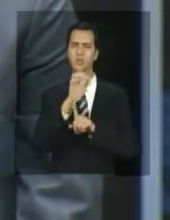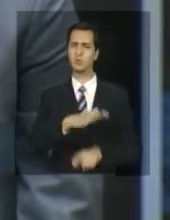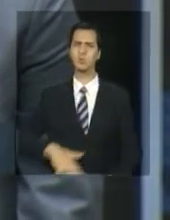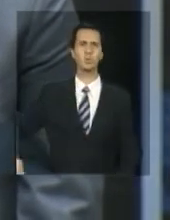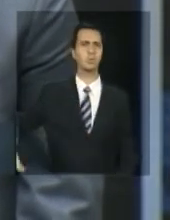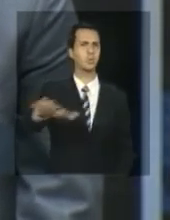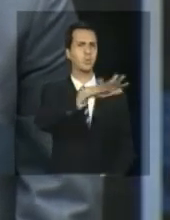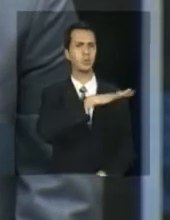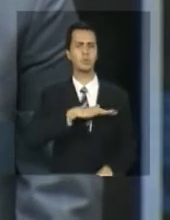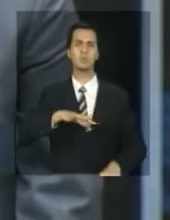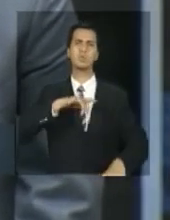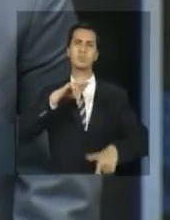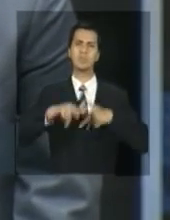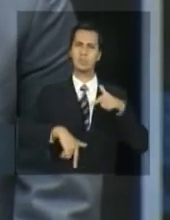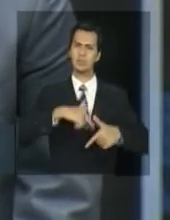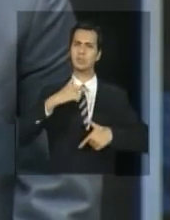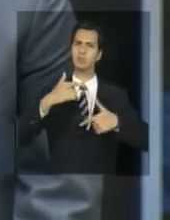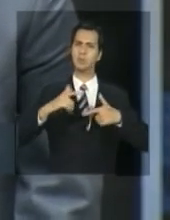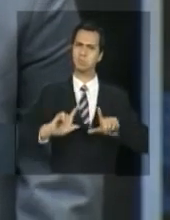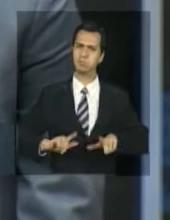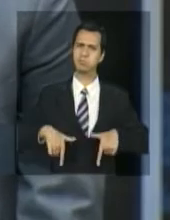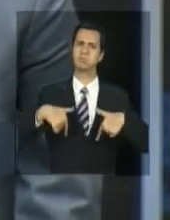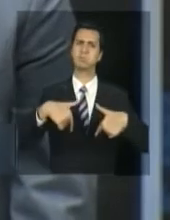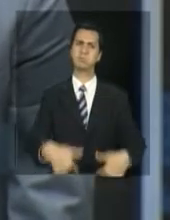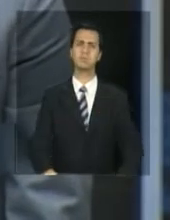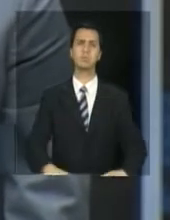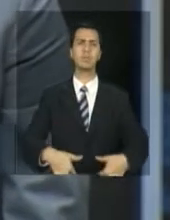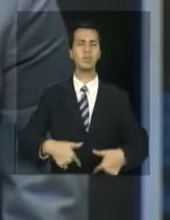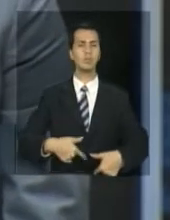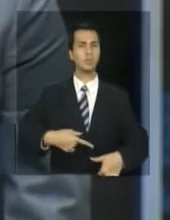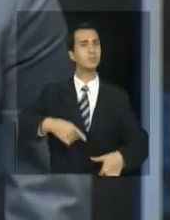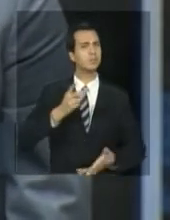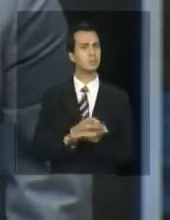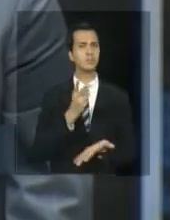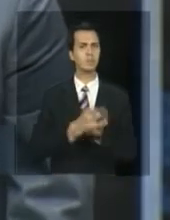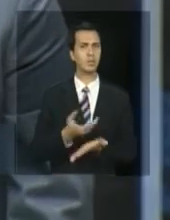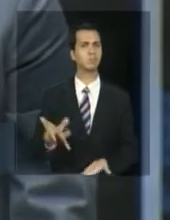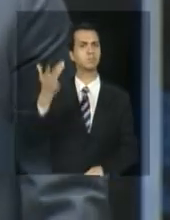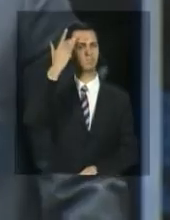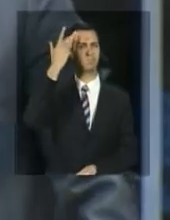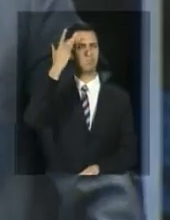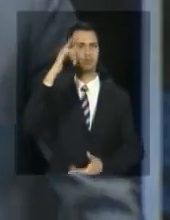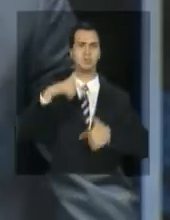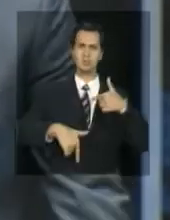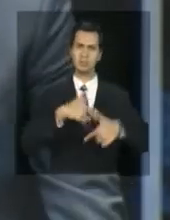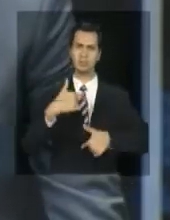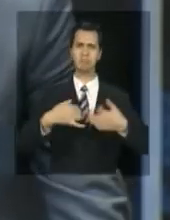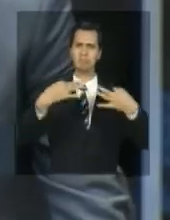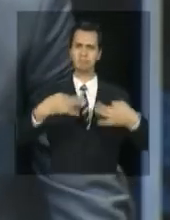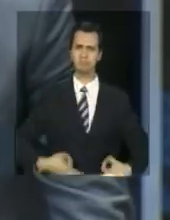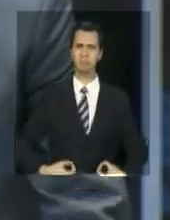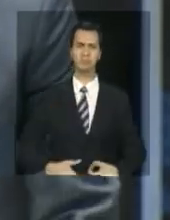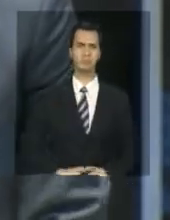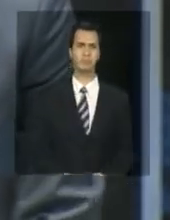sociedade, que se mostra cada vez mais consciente e atuante.